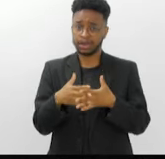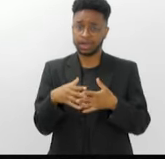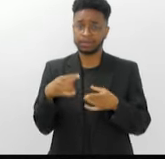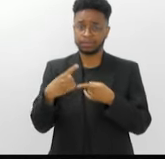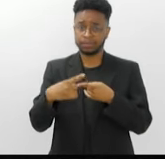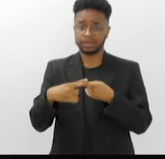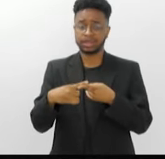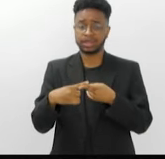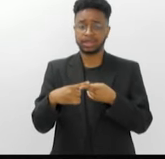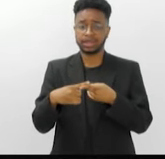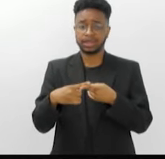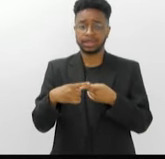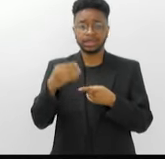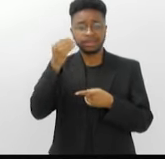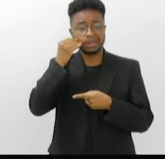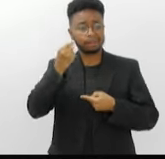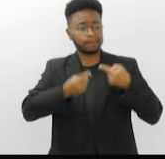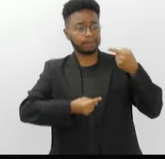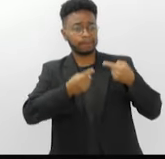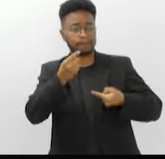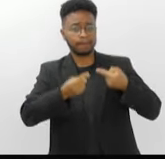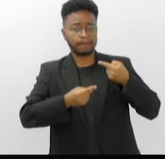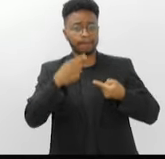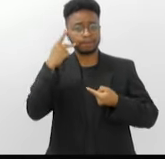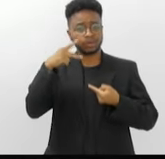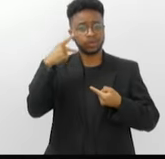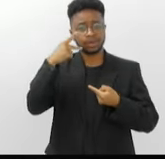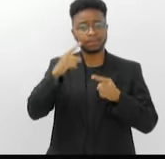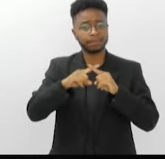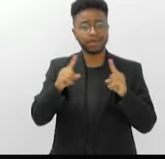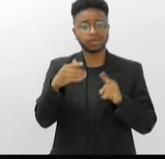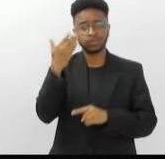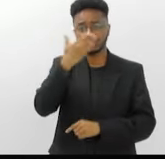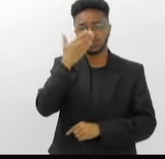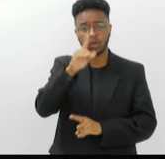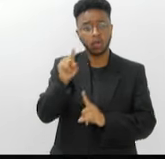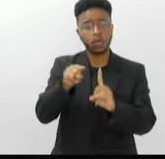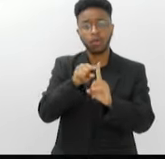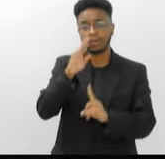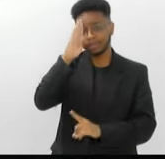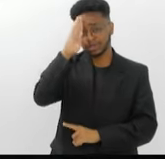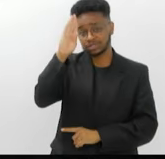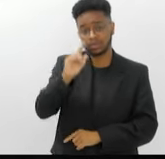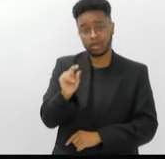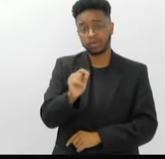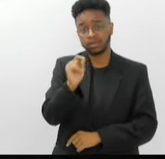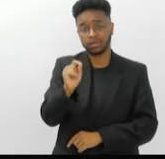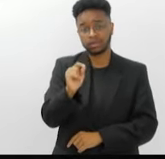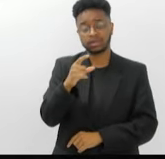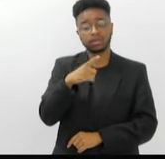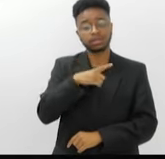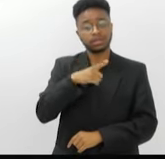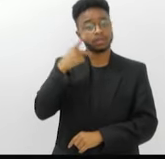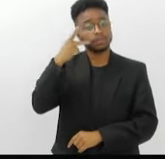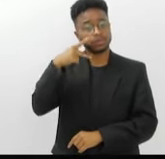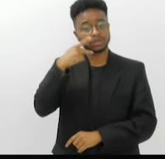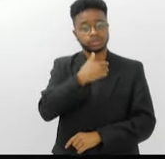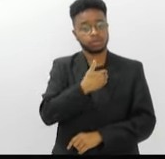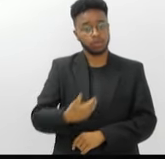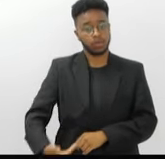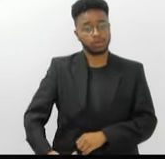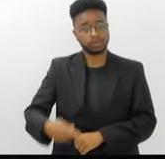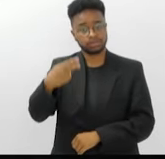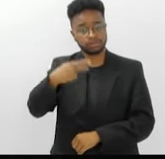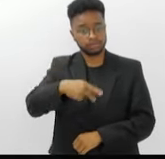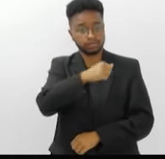metendo nas disputas políticas e não vê o objetivo maior, que é ter políticas públicas para o próprio